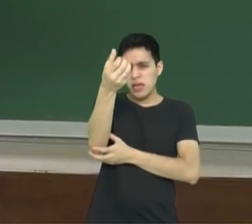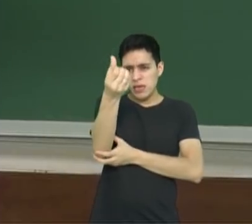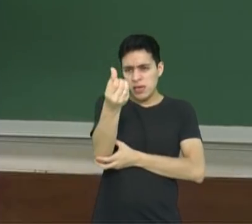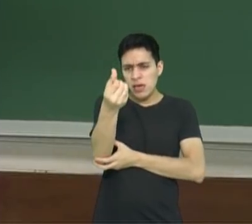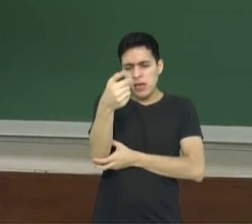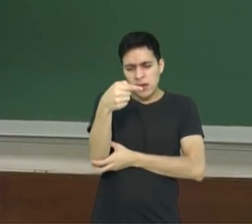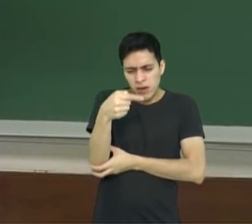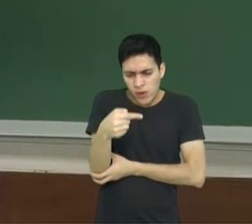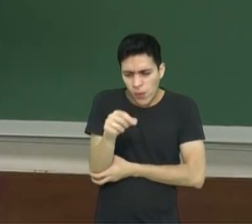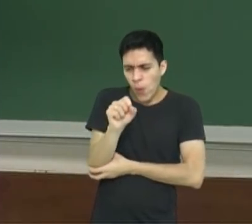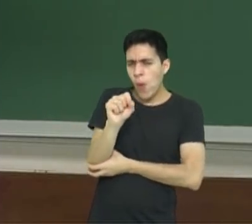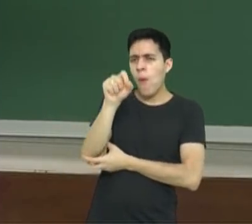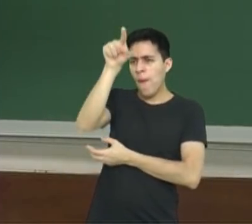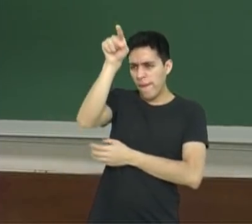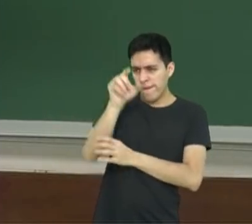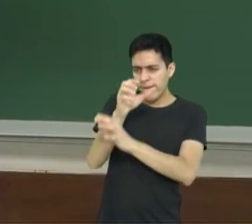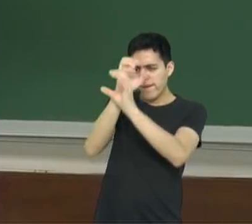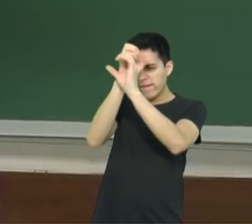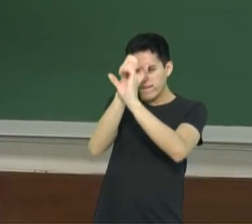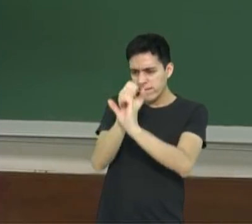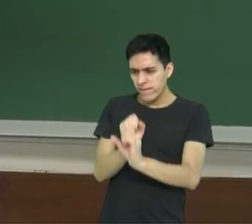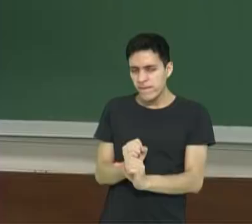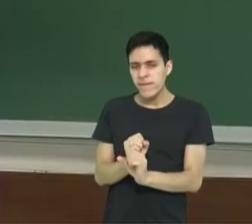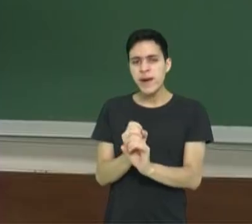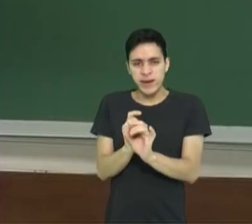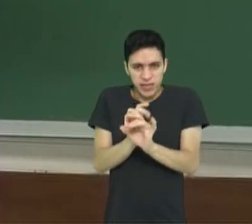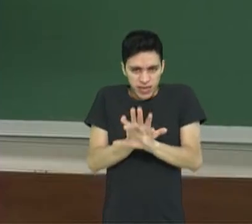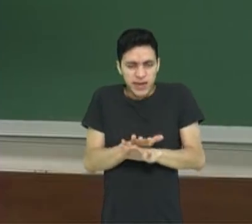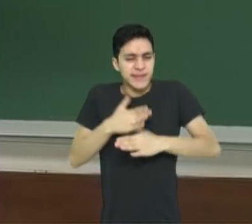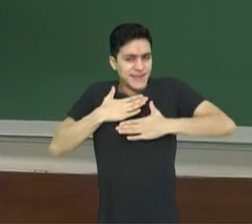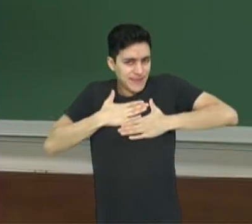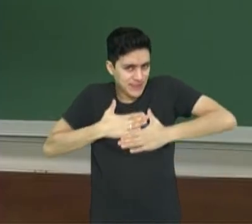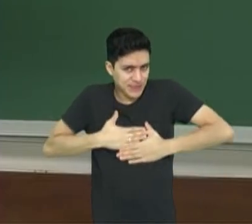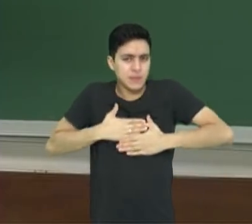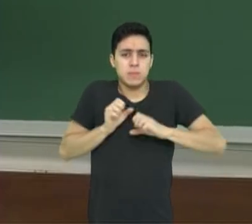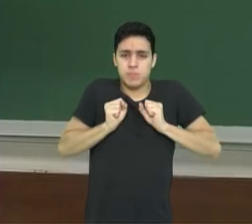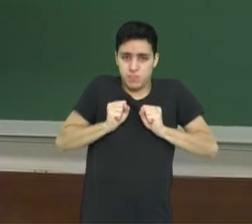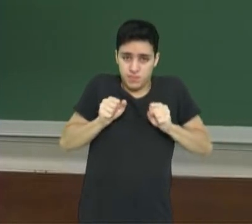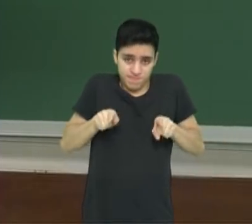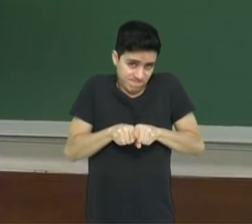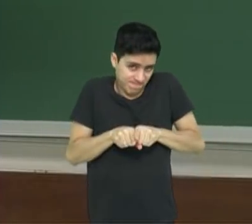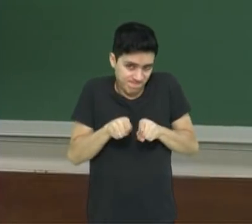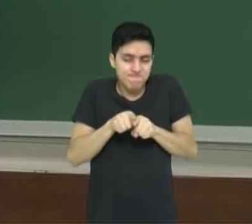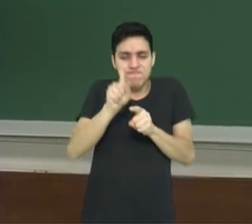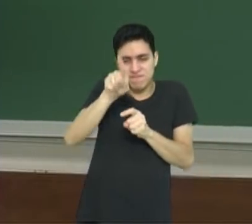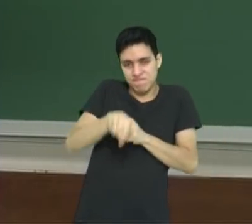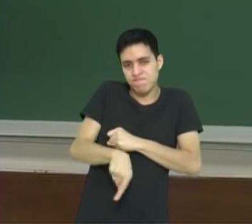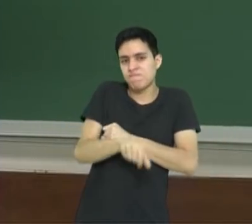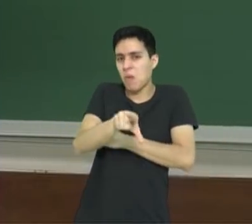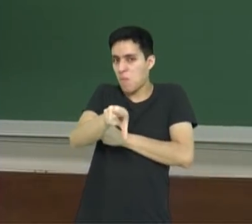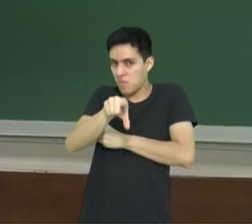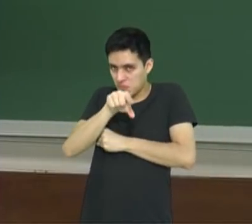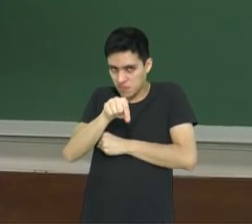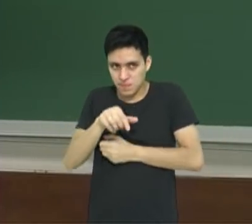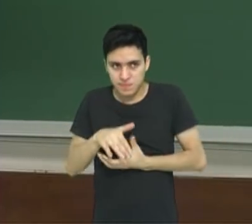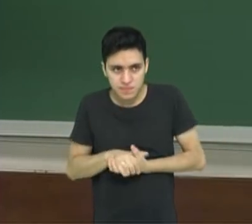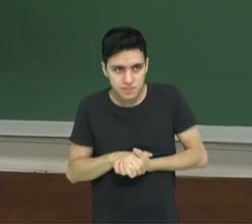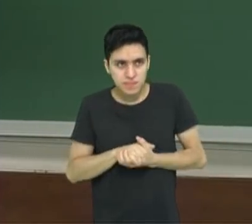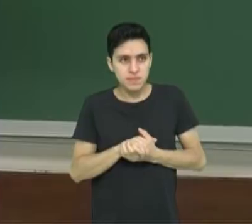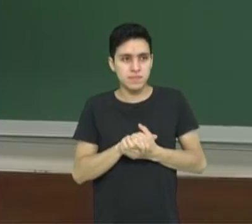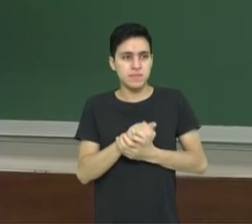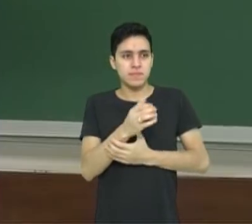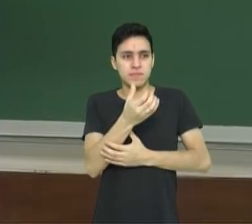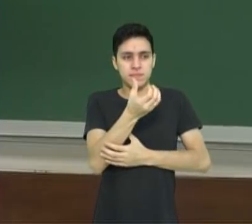com menos 8. Então, você pode fazer devagarzinho assim também. 6T menos